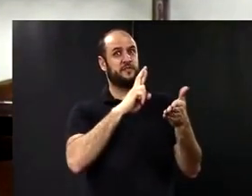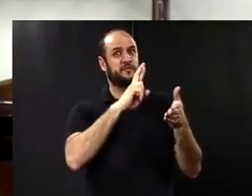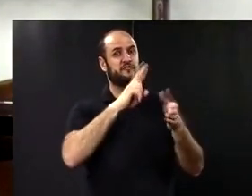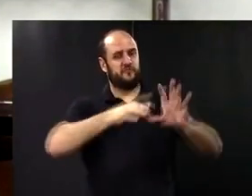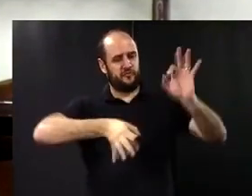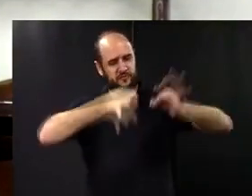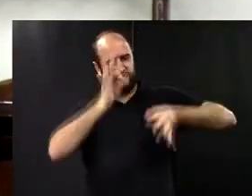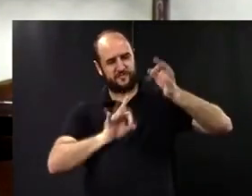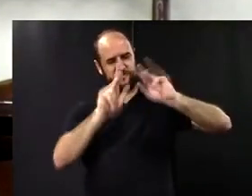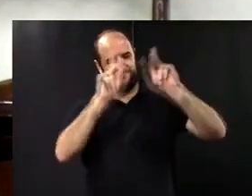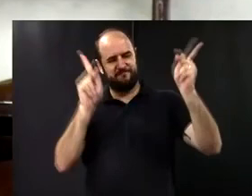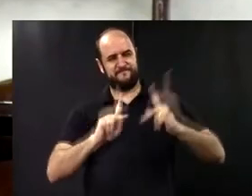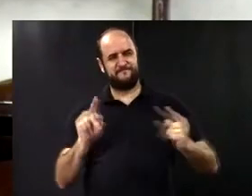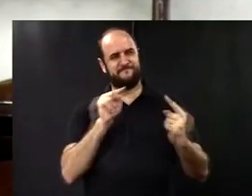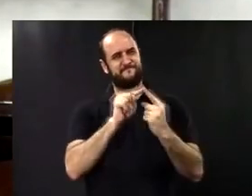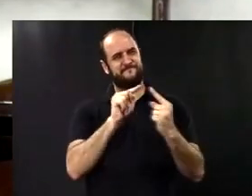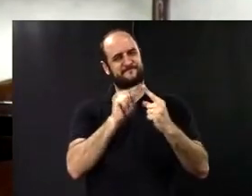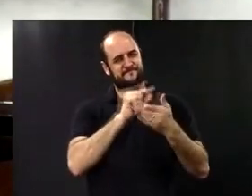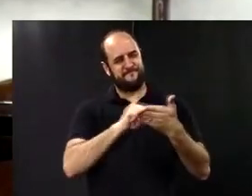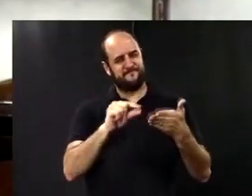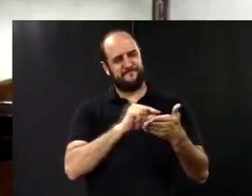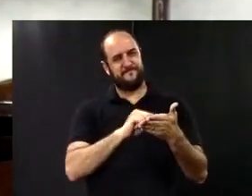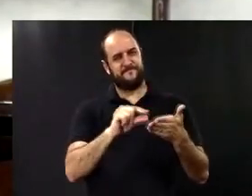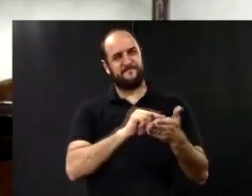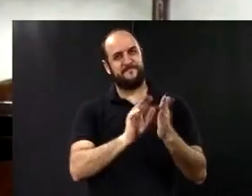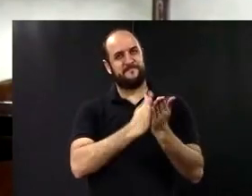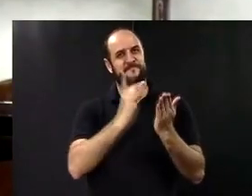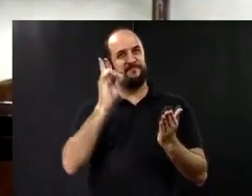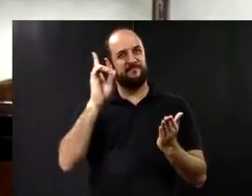paz. O texto nos ensina que somente